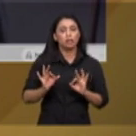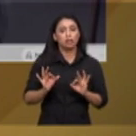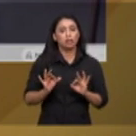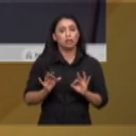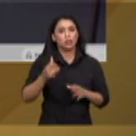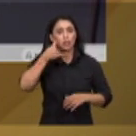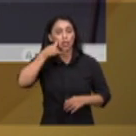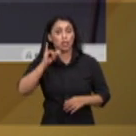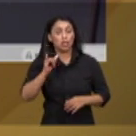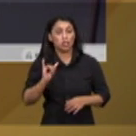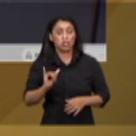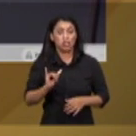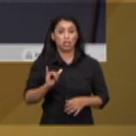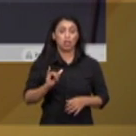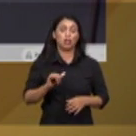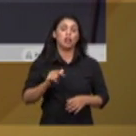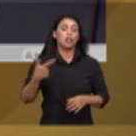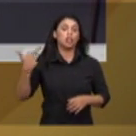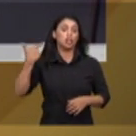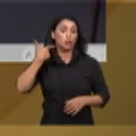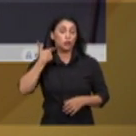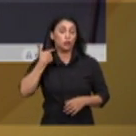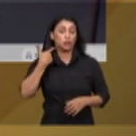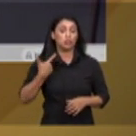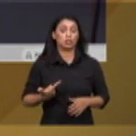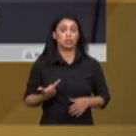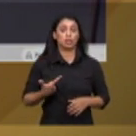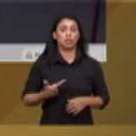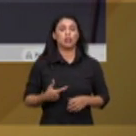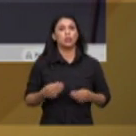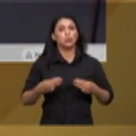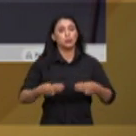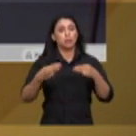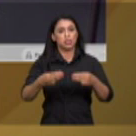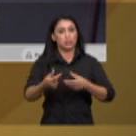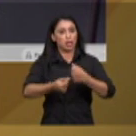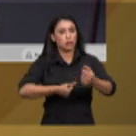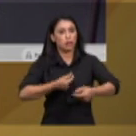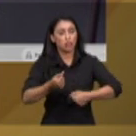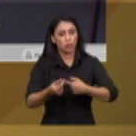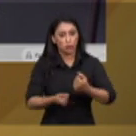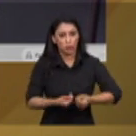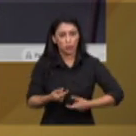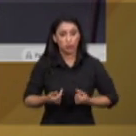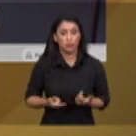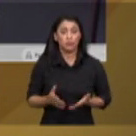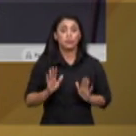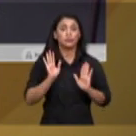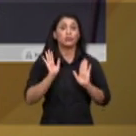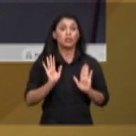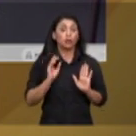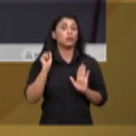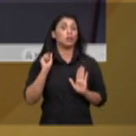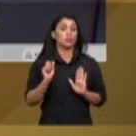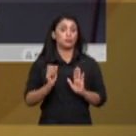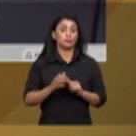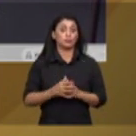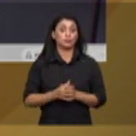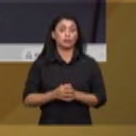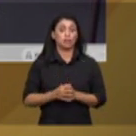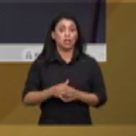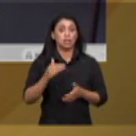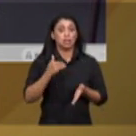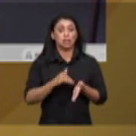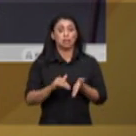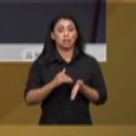Energia e Loteria, SECAP, do Ministério da Economia, que é essa